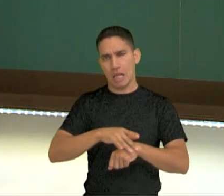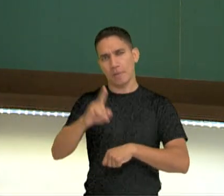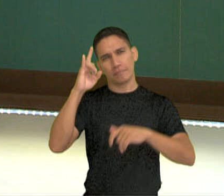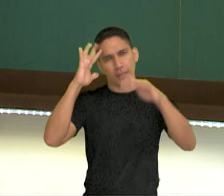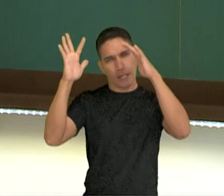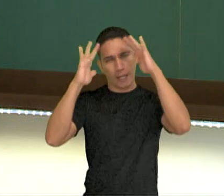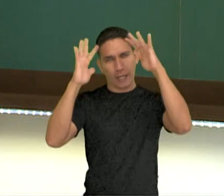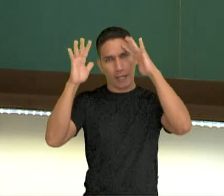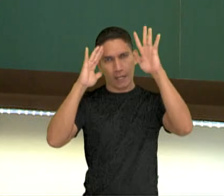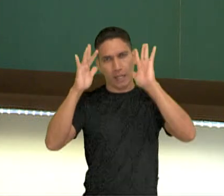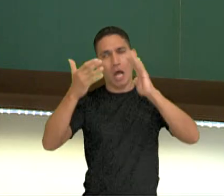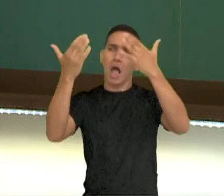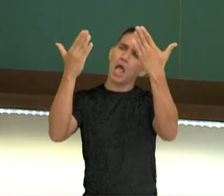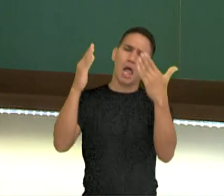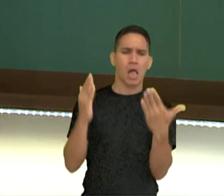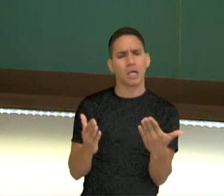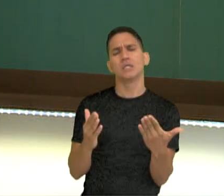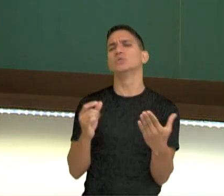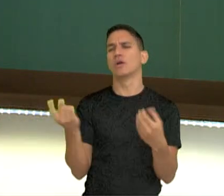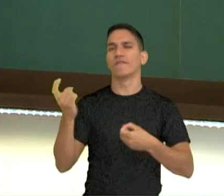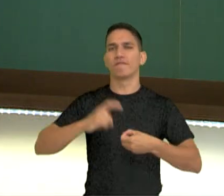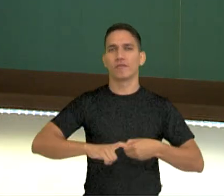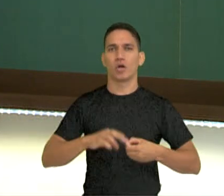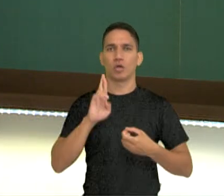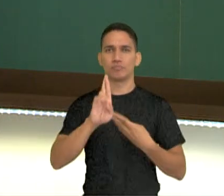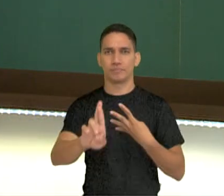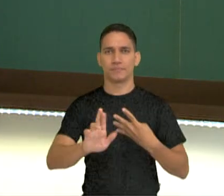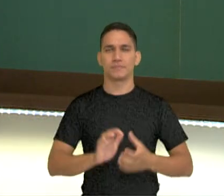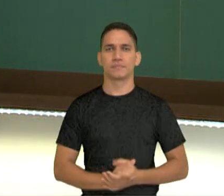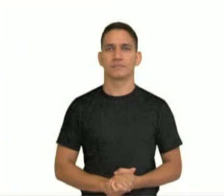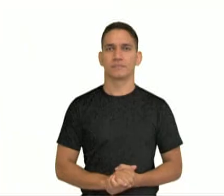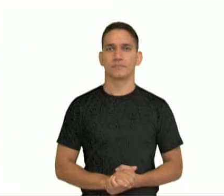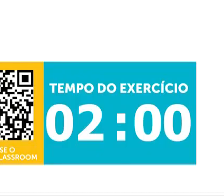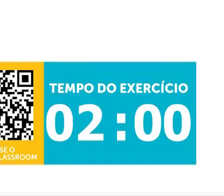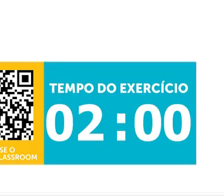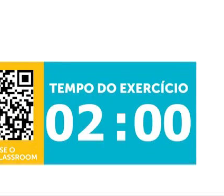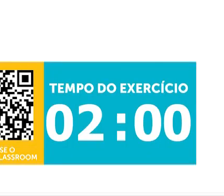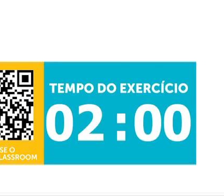para vocês pensarem, analisarem e já voltamos conferir a resposta.